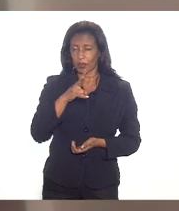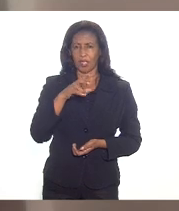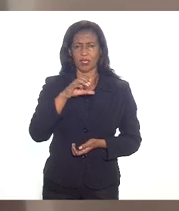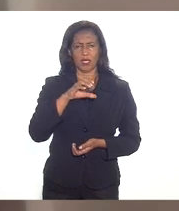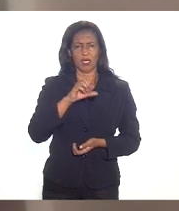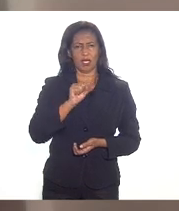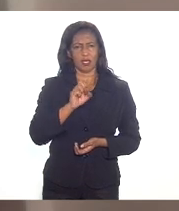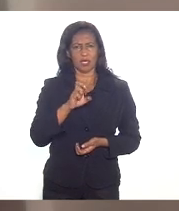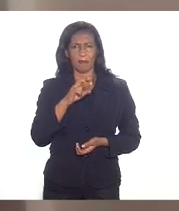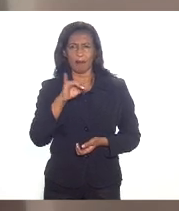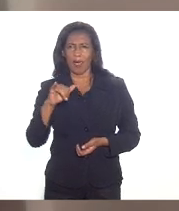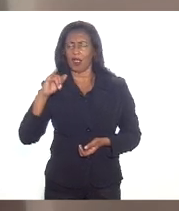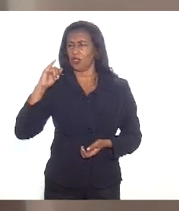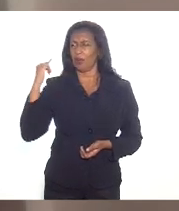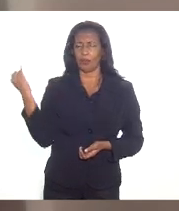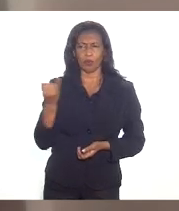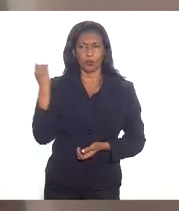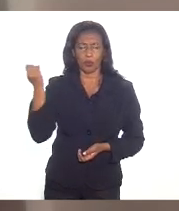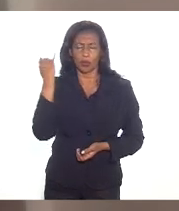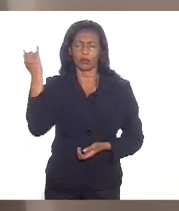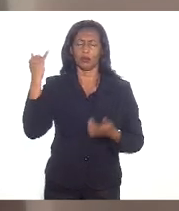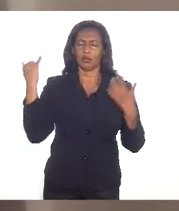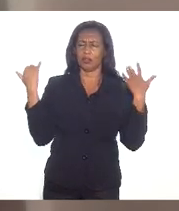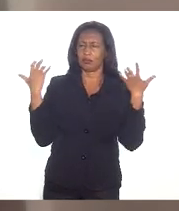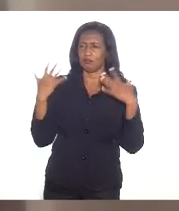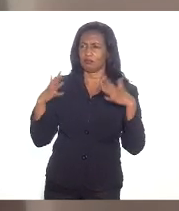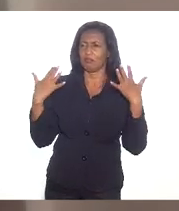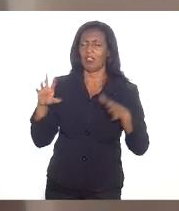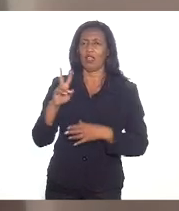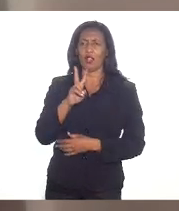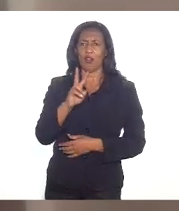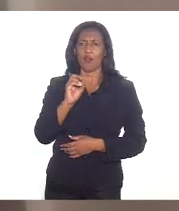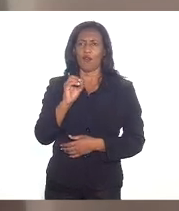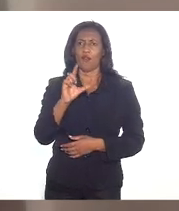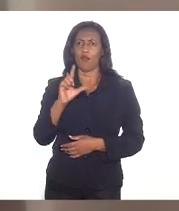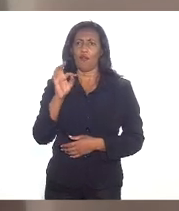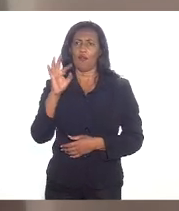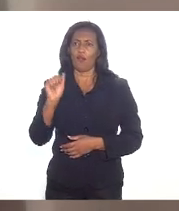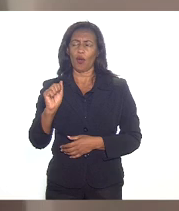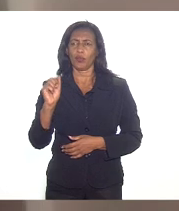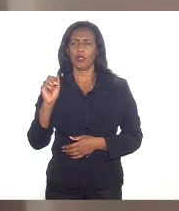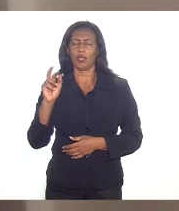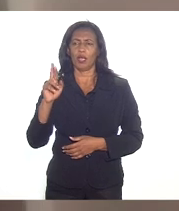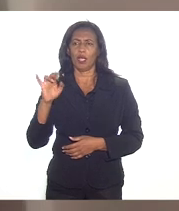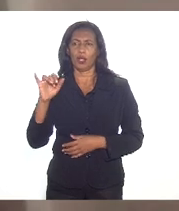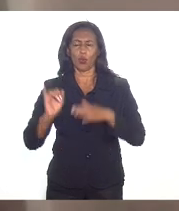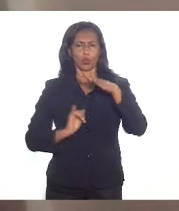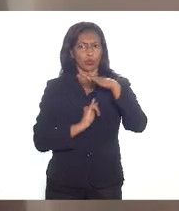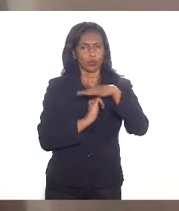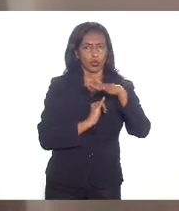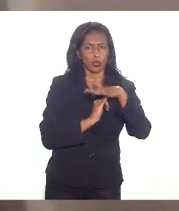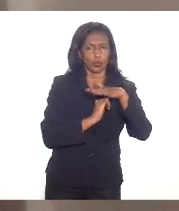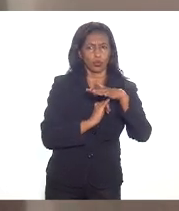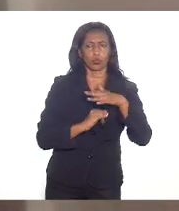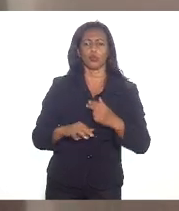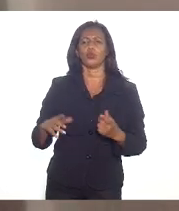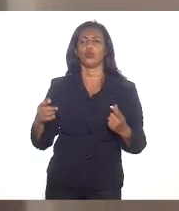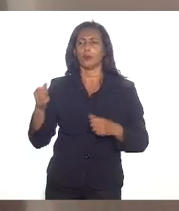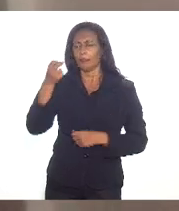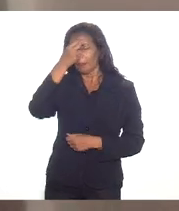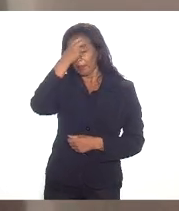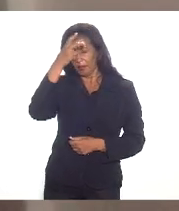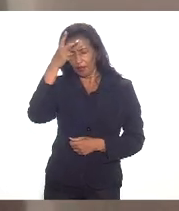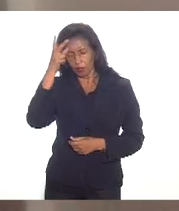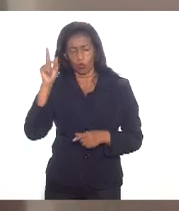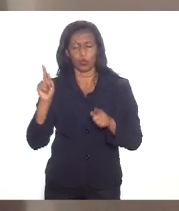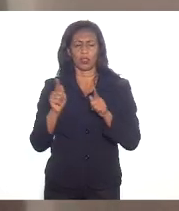fundamental, parabenizar, né, o Walter Redondo por ter o Instituto Municipal de Planejamento, a Prefeitura do Rio, o Instituto Pereira